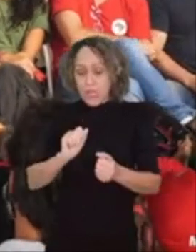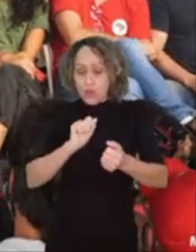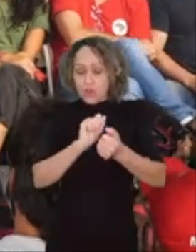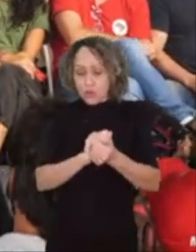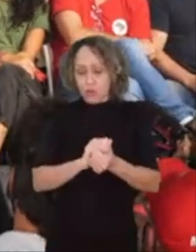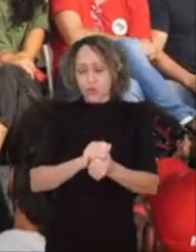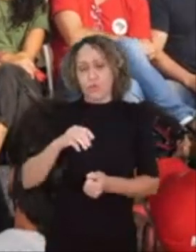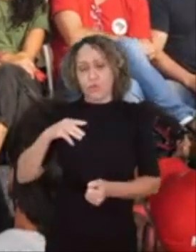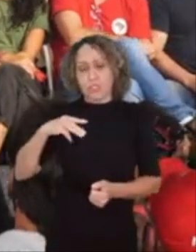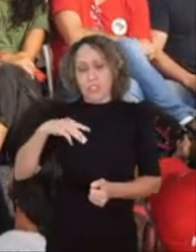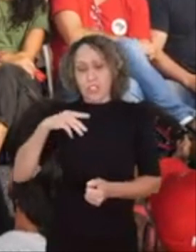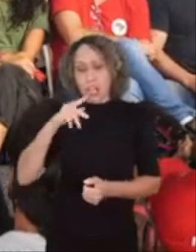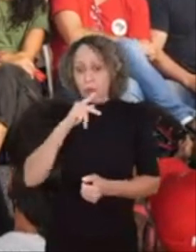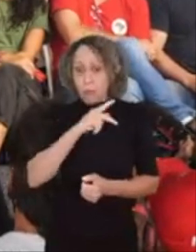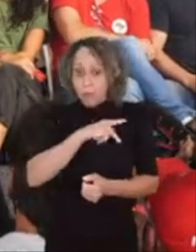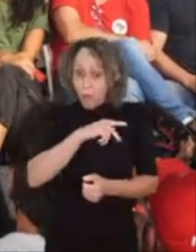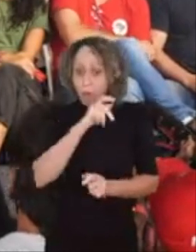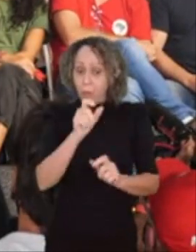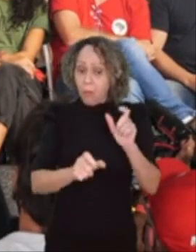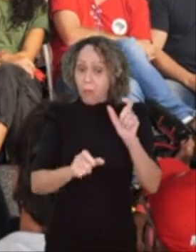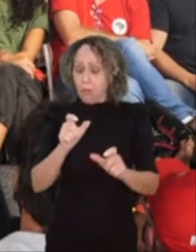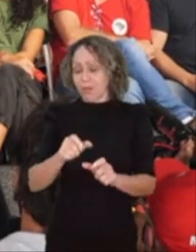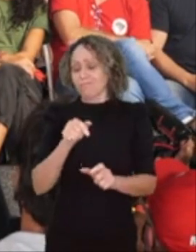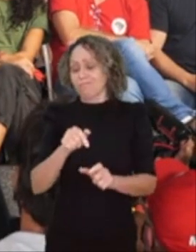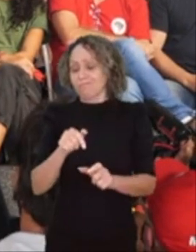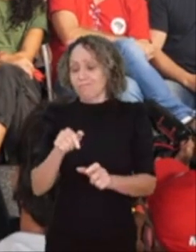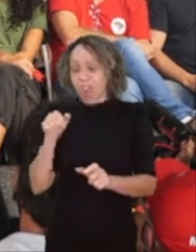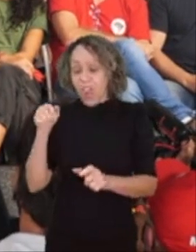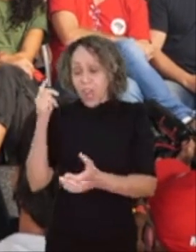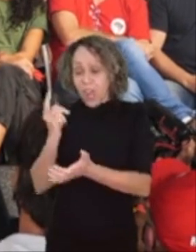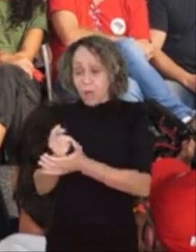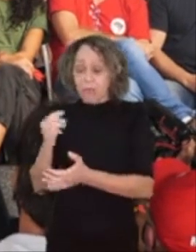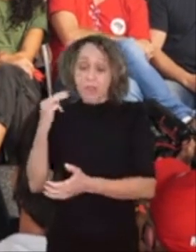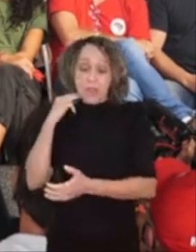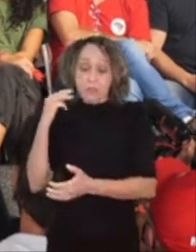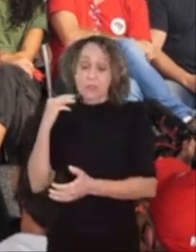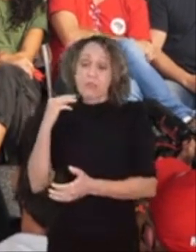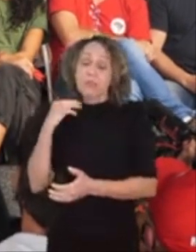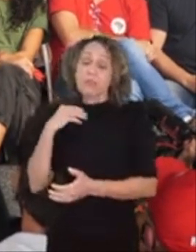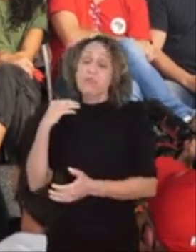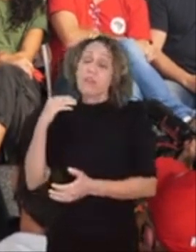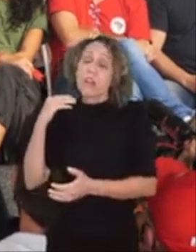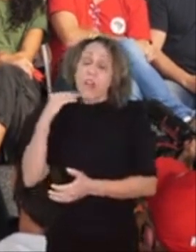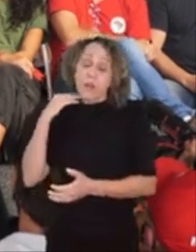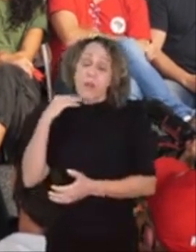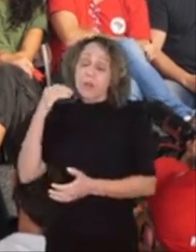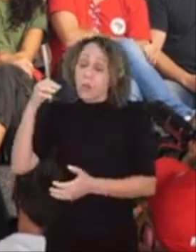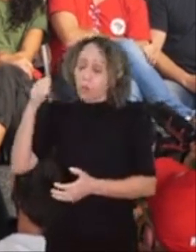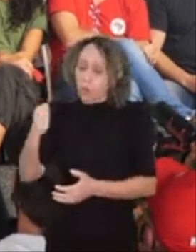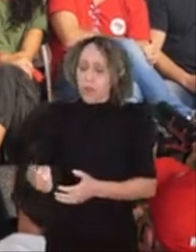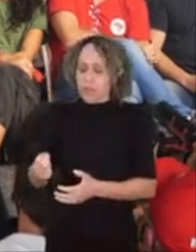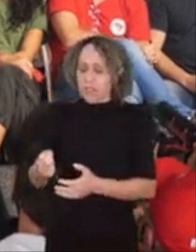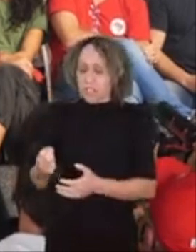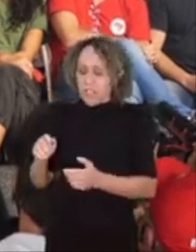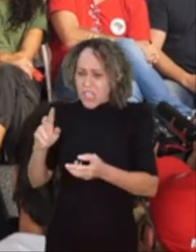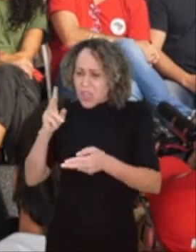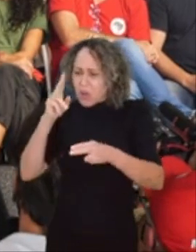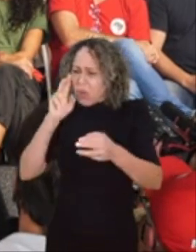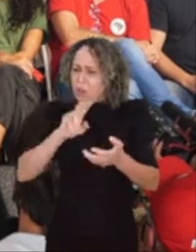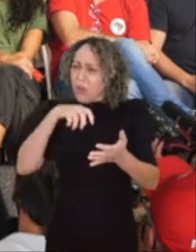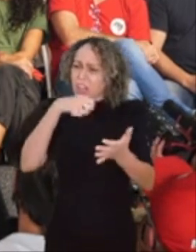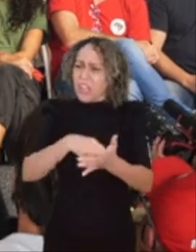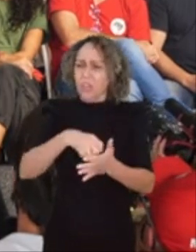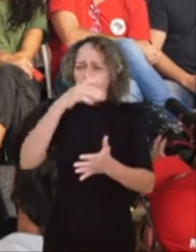condenou os trabalhadores rurais de uma cooperativa que serviu o alimento para escola porque eles não